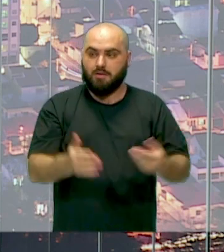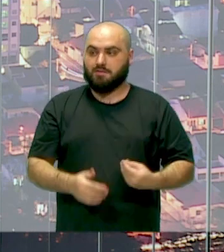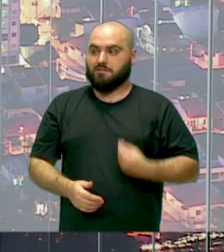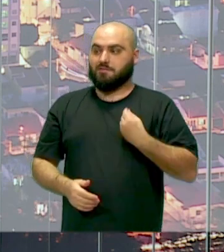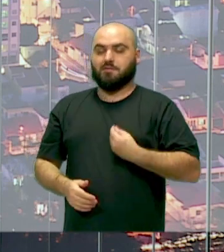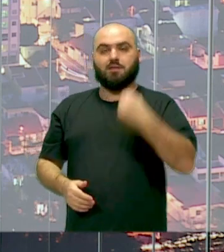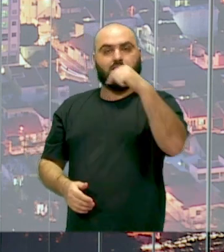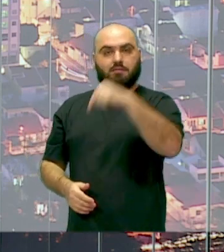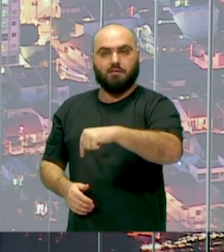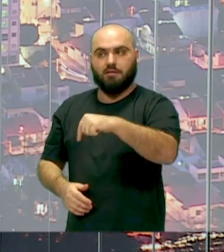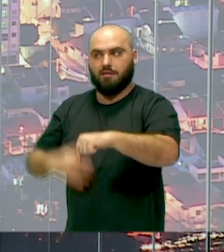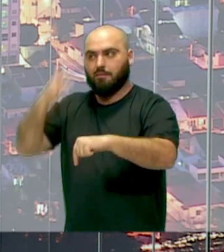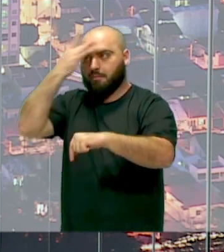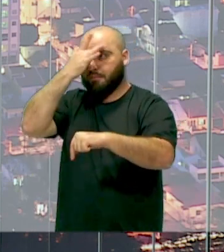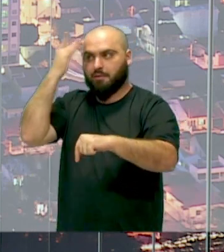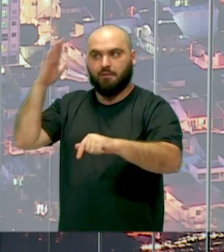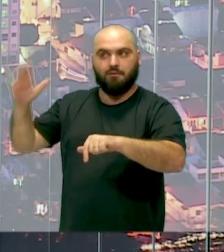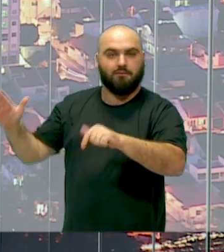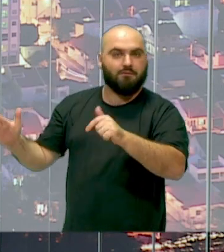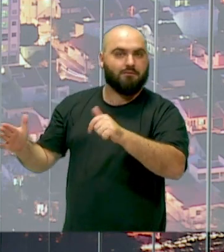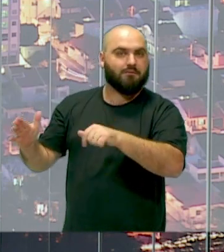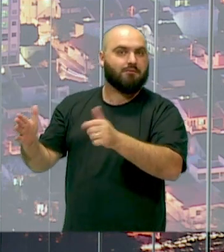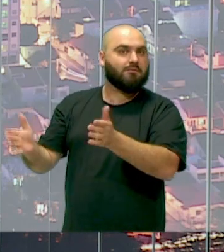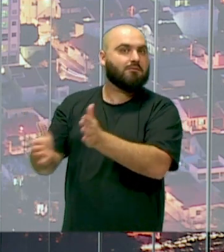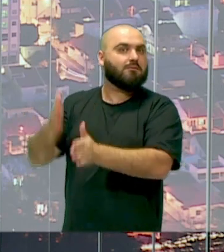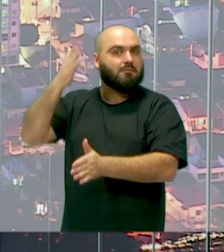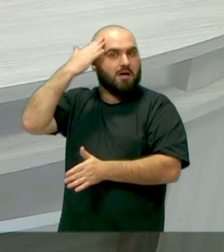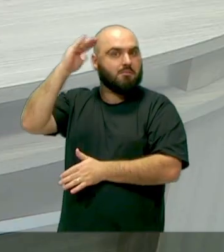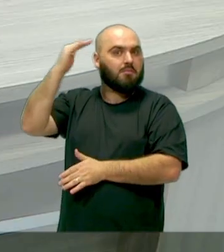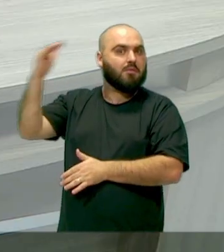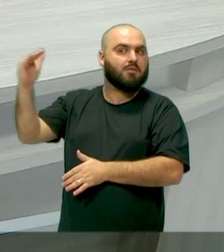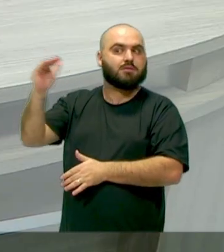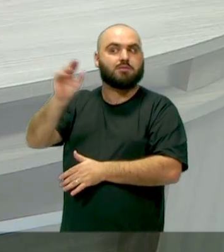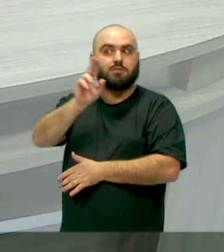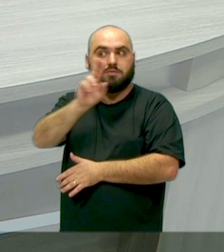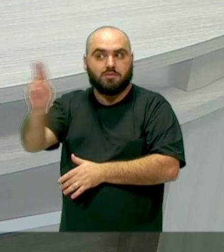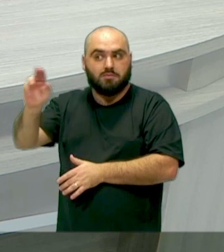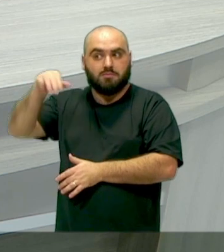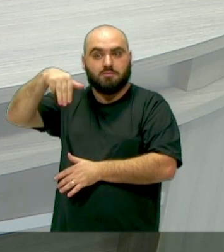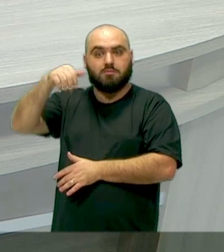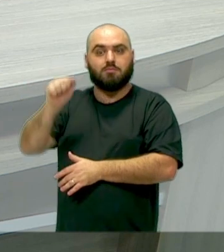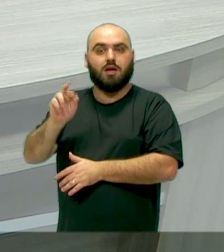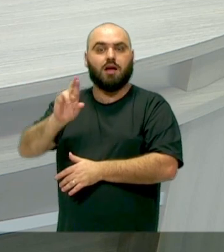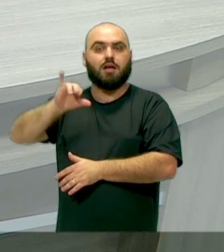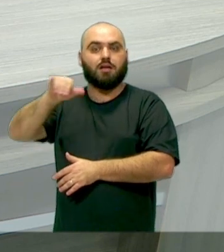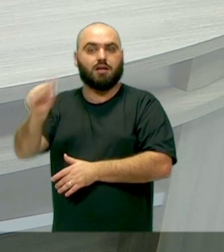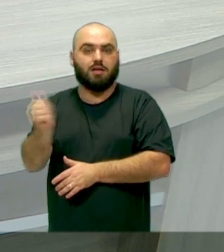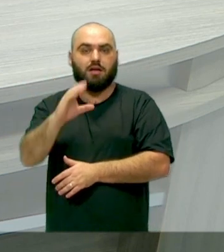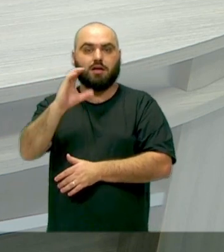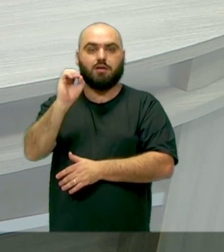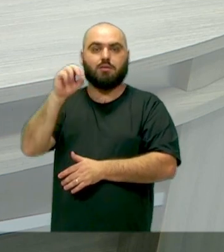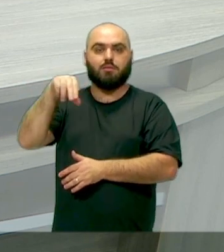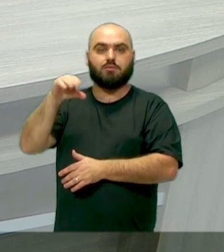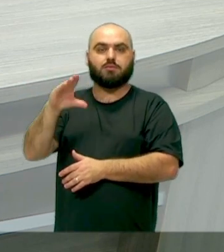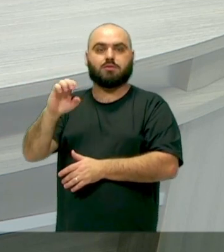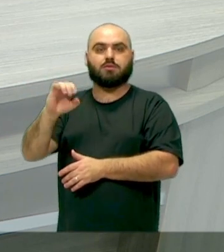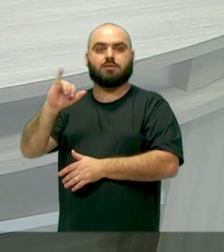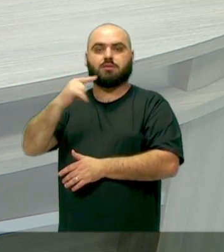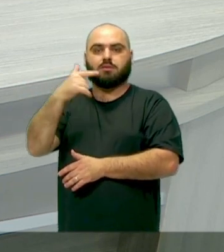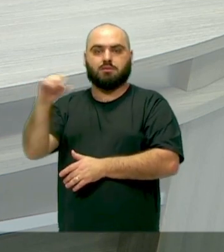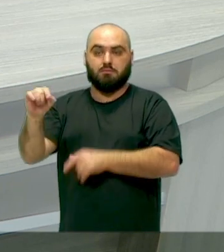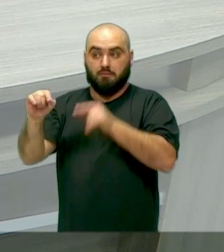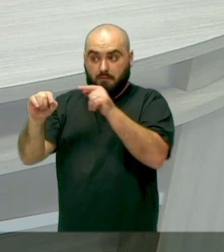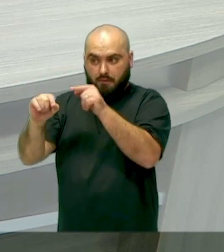temática antirracista. Eu estou falando da dona Maria Conceição Pereira. A senhora que é